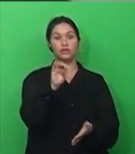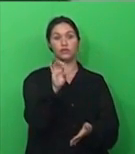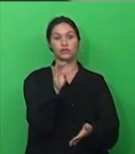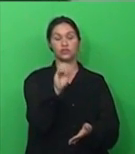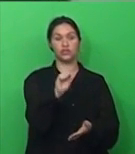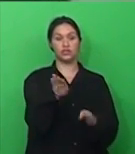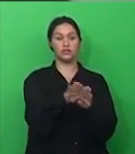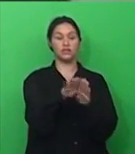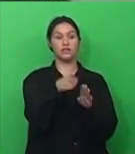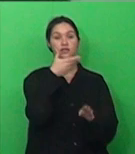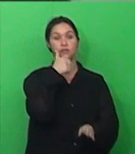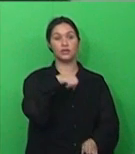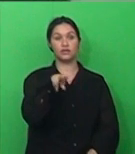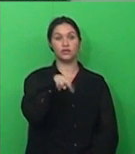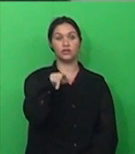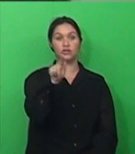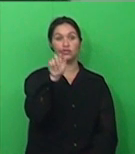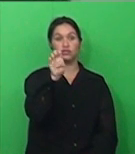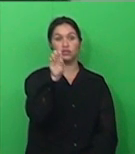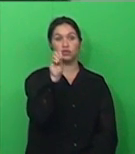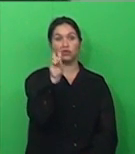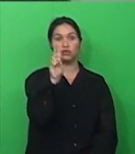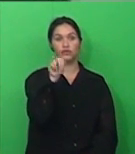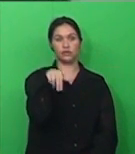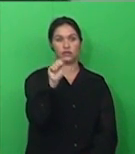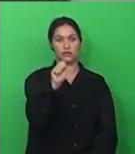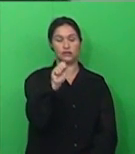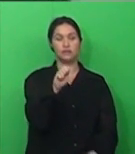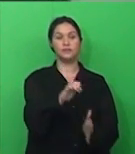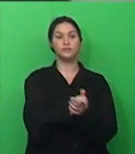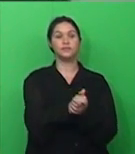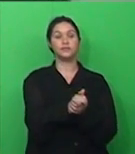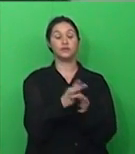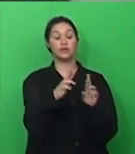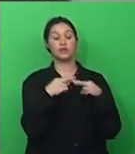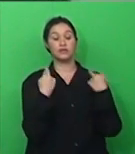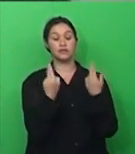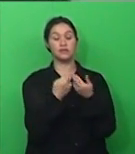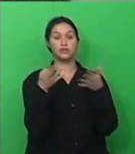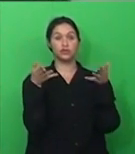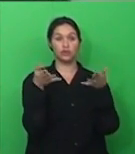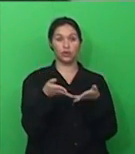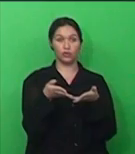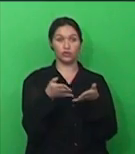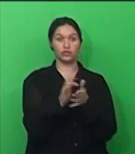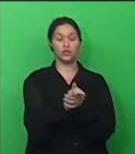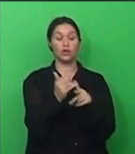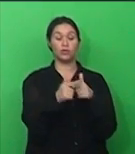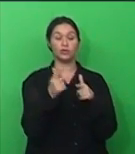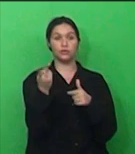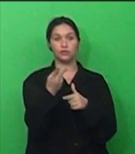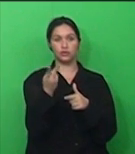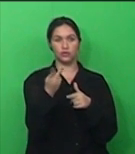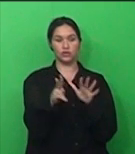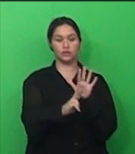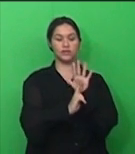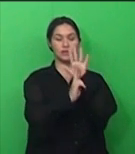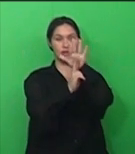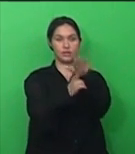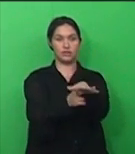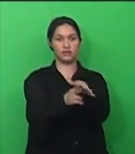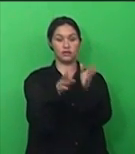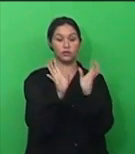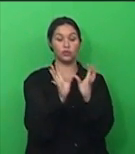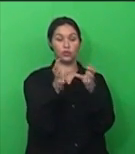da vereadora Giovanna Benedetti Zanetti na sessão ordinária desta data, em razão de os mesmos estarem representando a